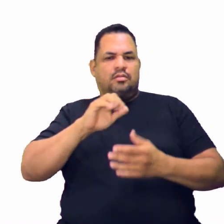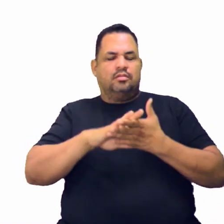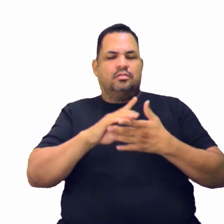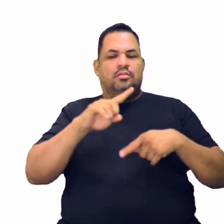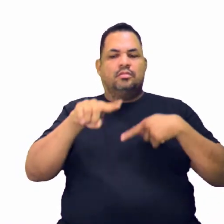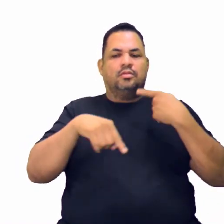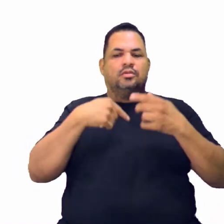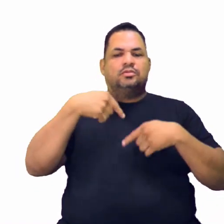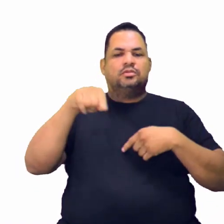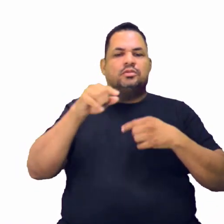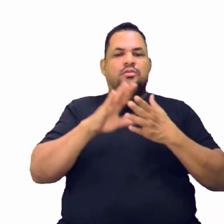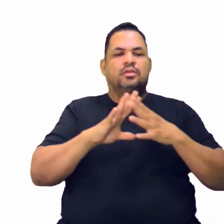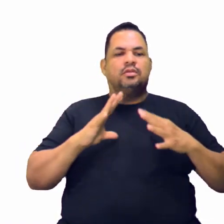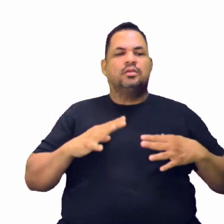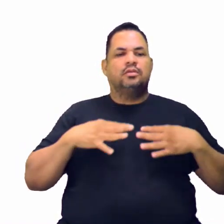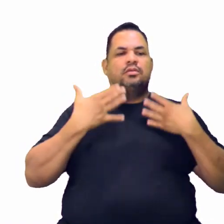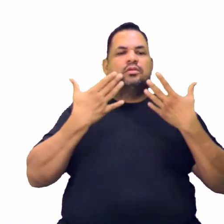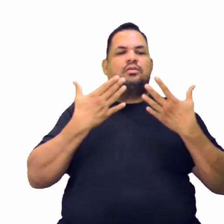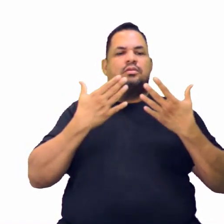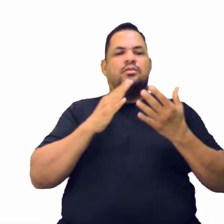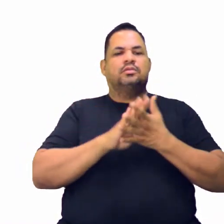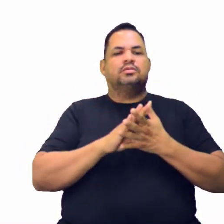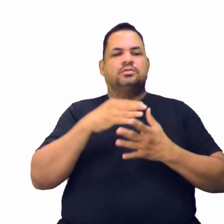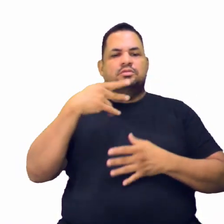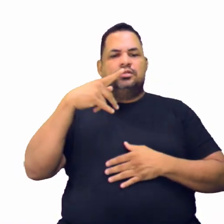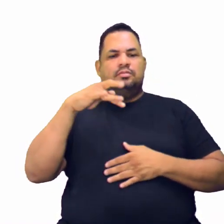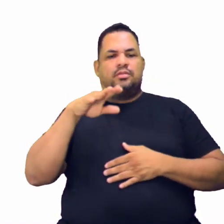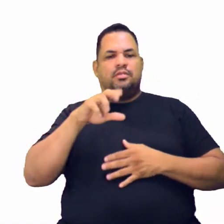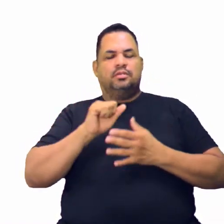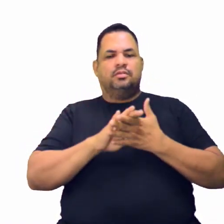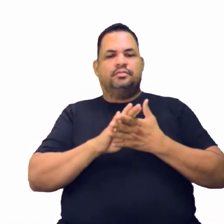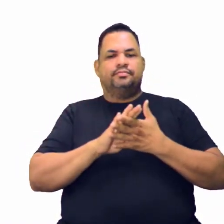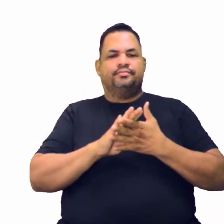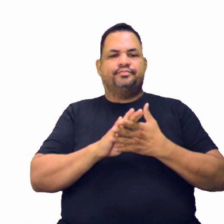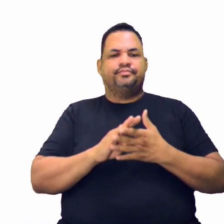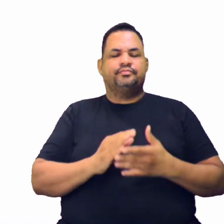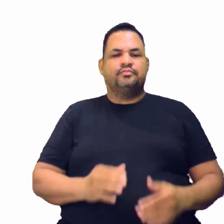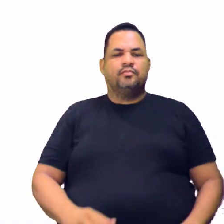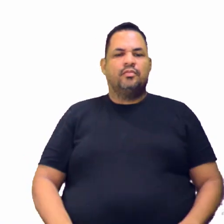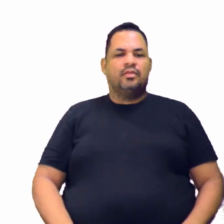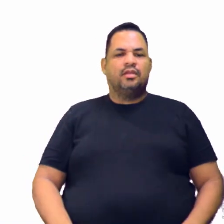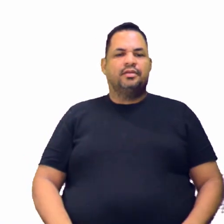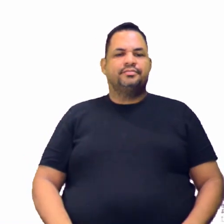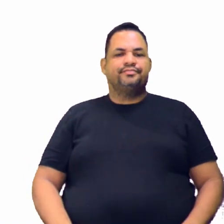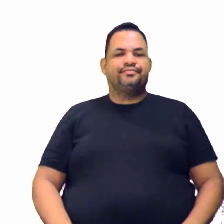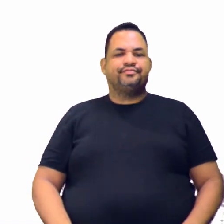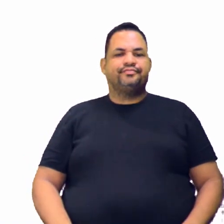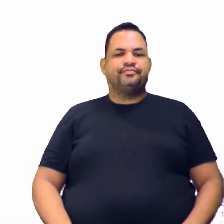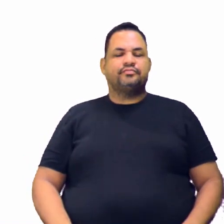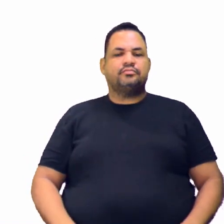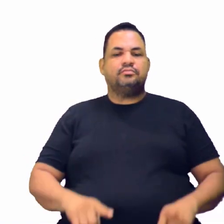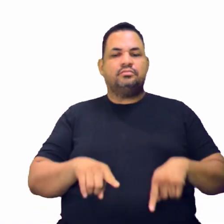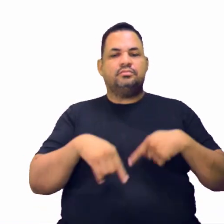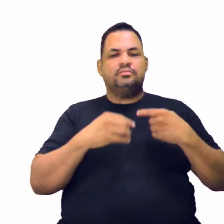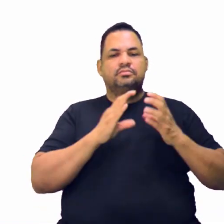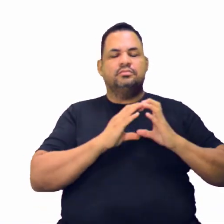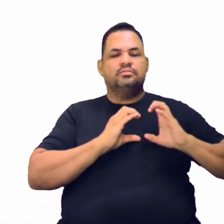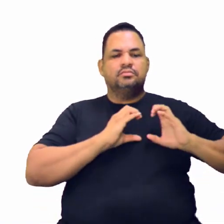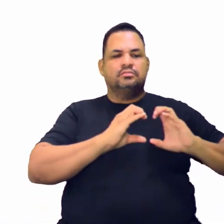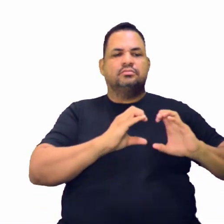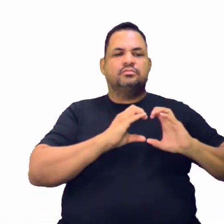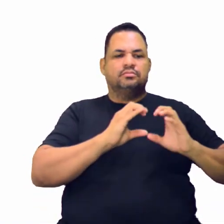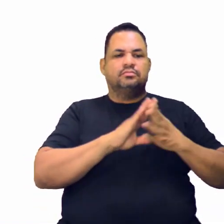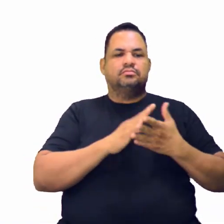numa festa de aniversário do seu primo. É o aniversário do primo, Cristiano. E